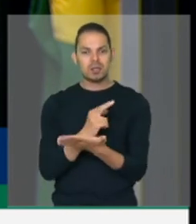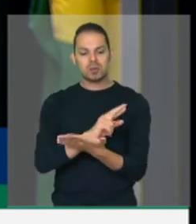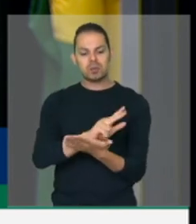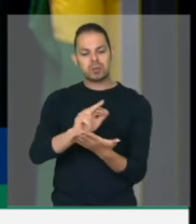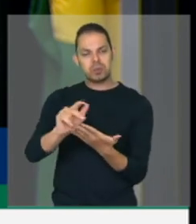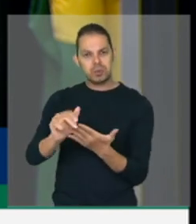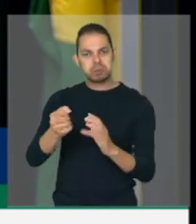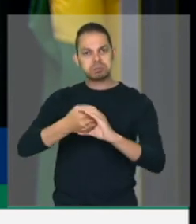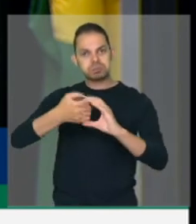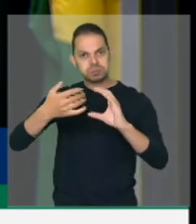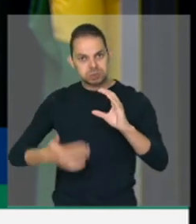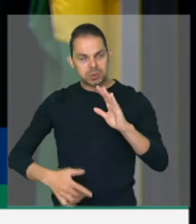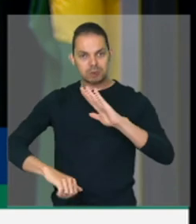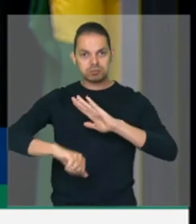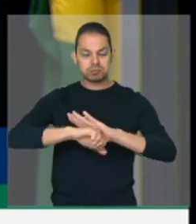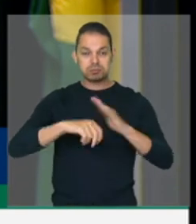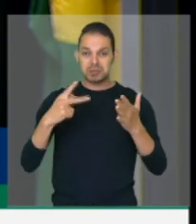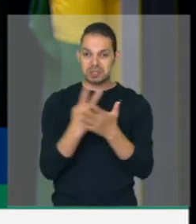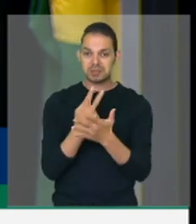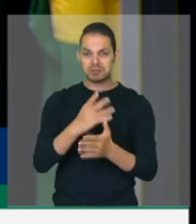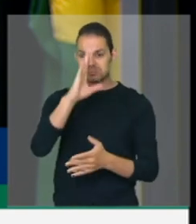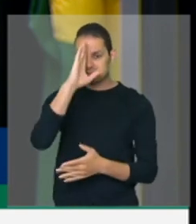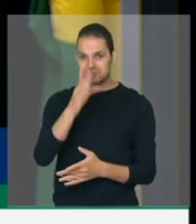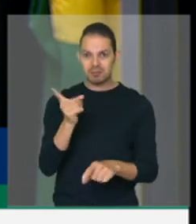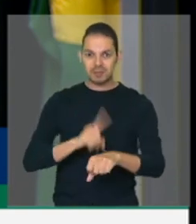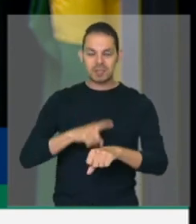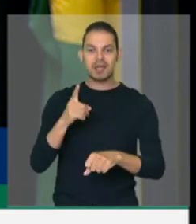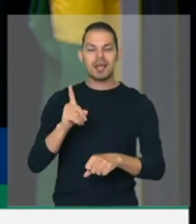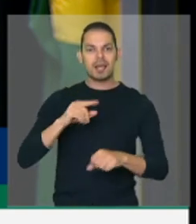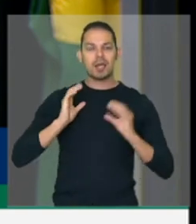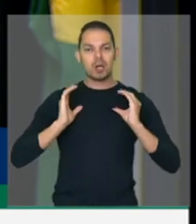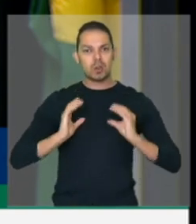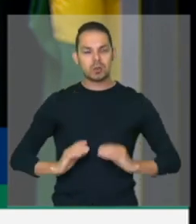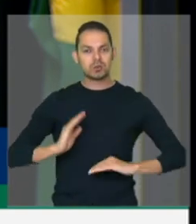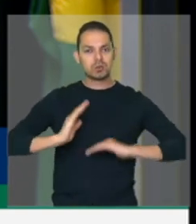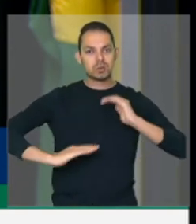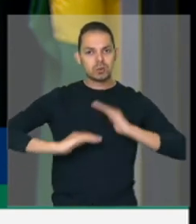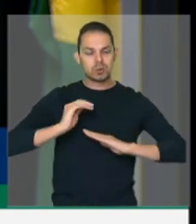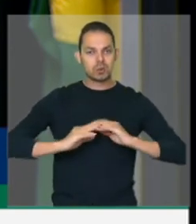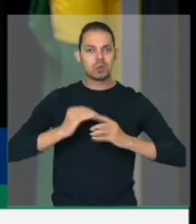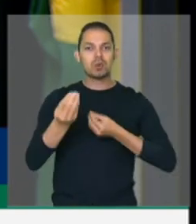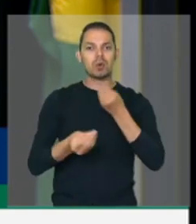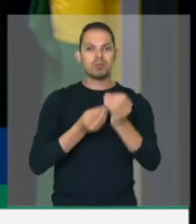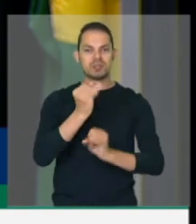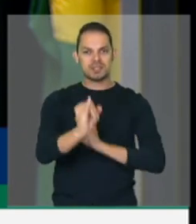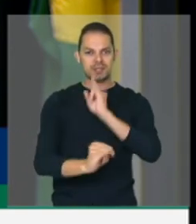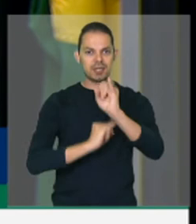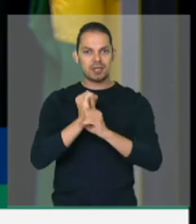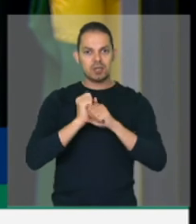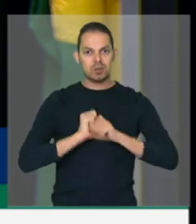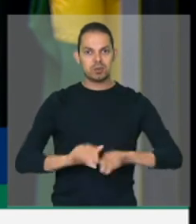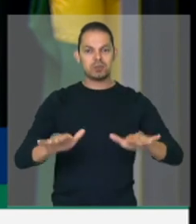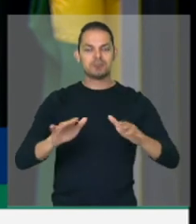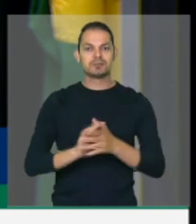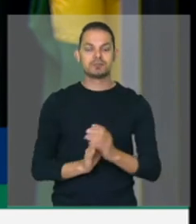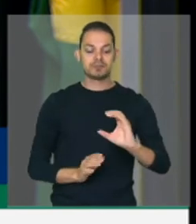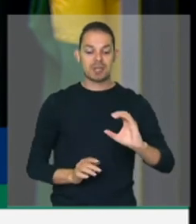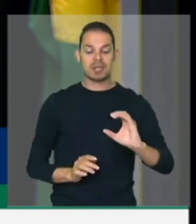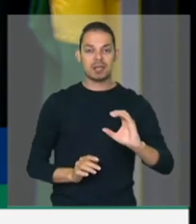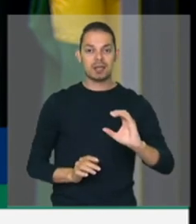de flagrante delito, consideradas condutas praticadas por meio da internet. C.